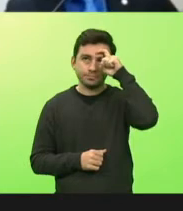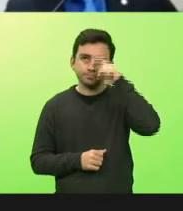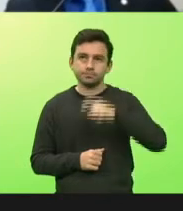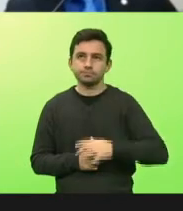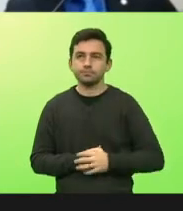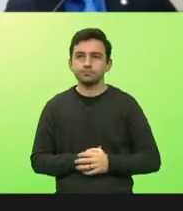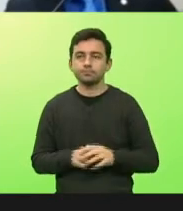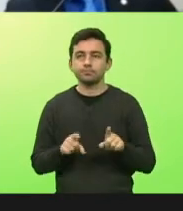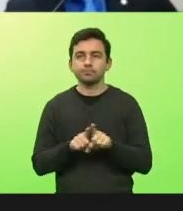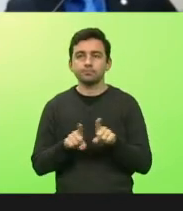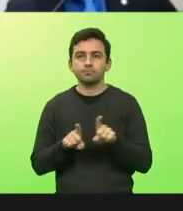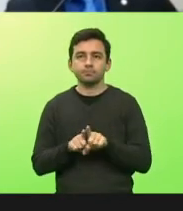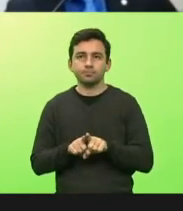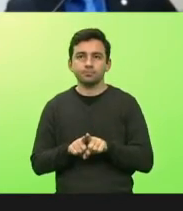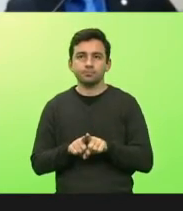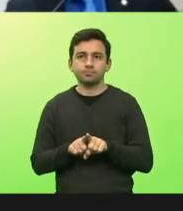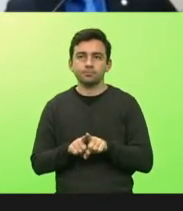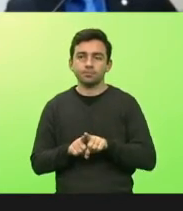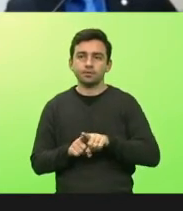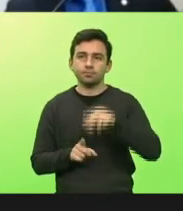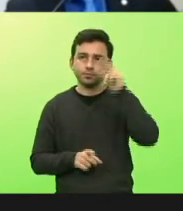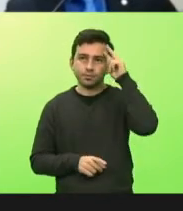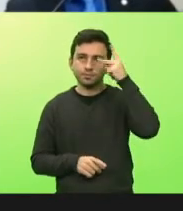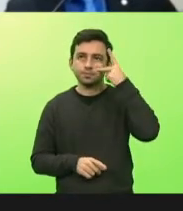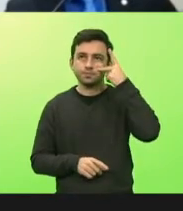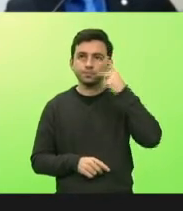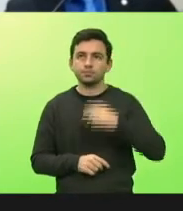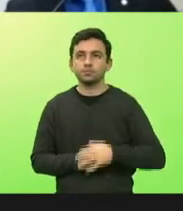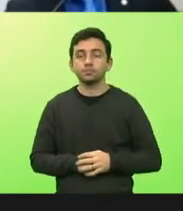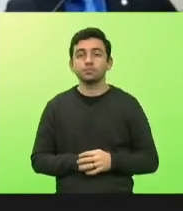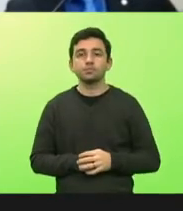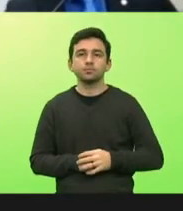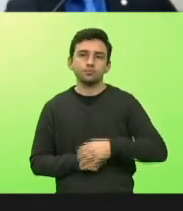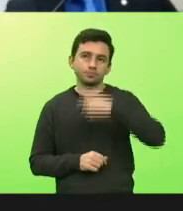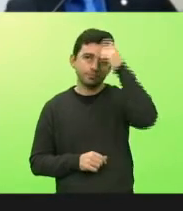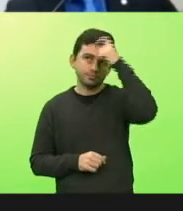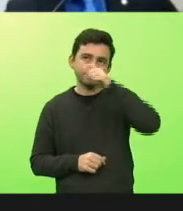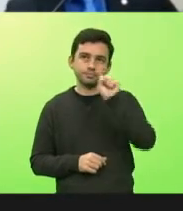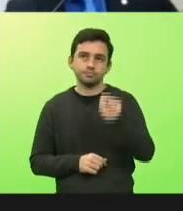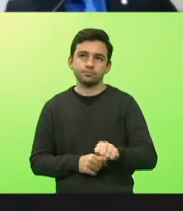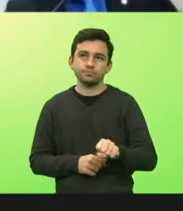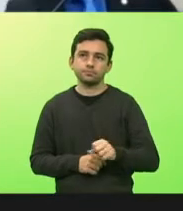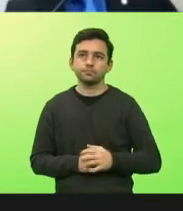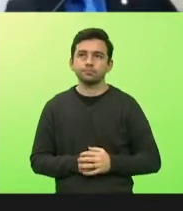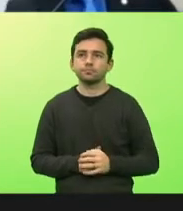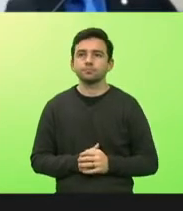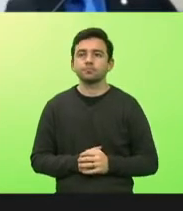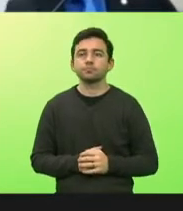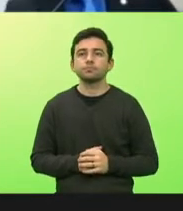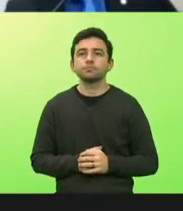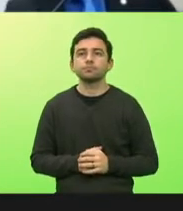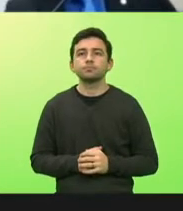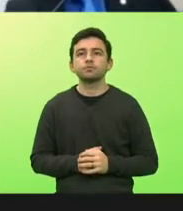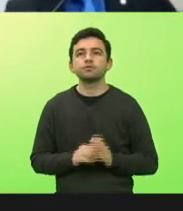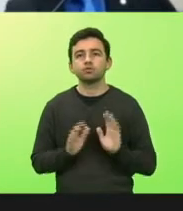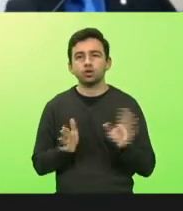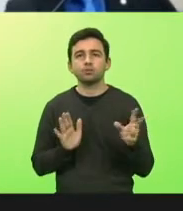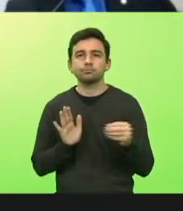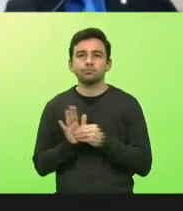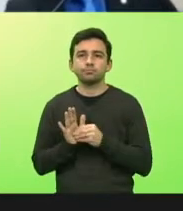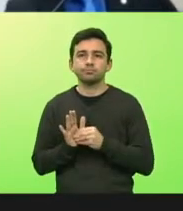Deputado Milton Albus. Deputado Maurício Duarte, sim. Está registrado já no painel,